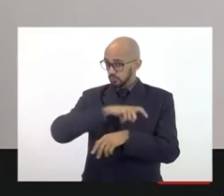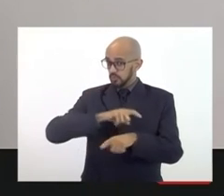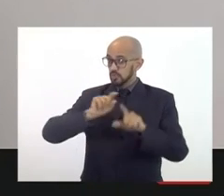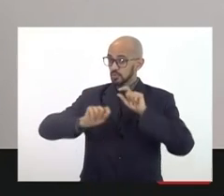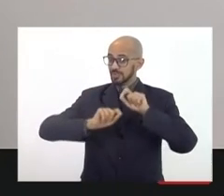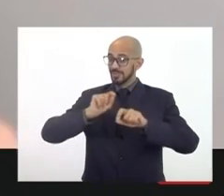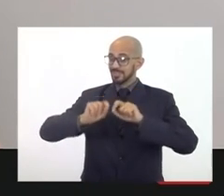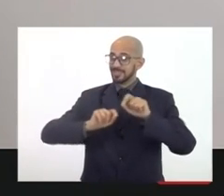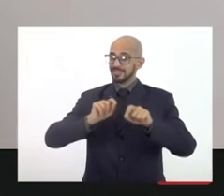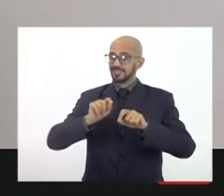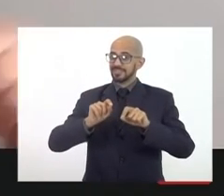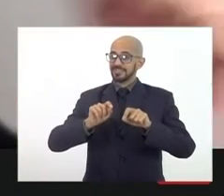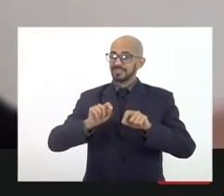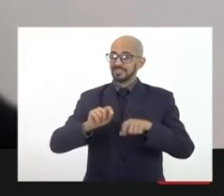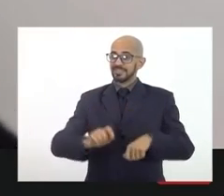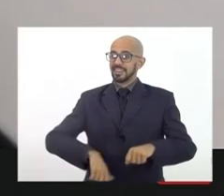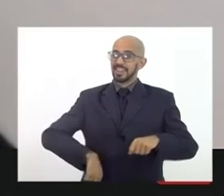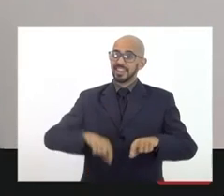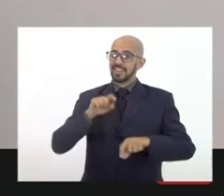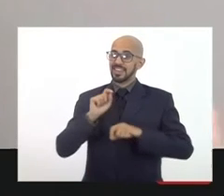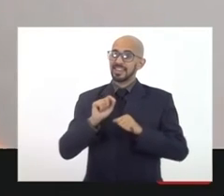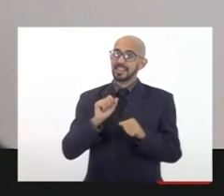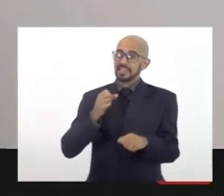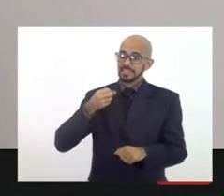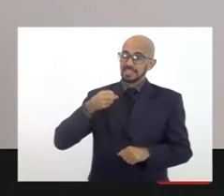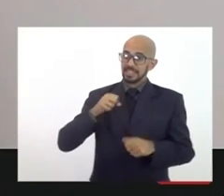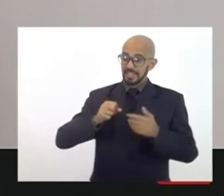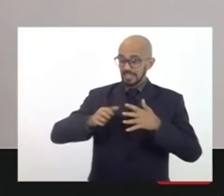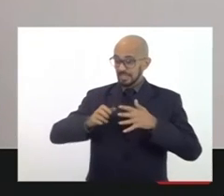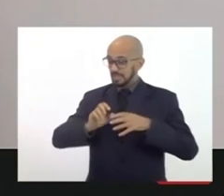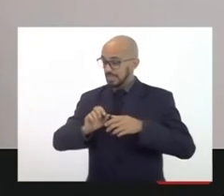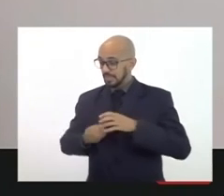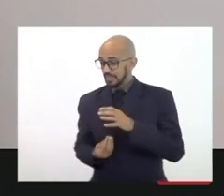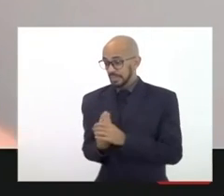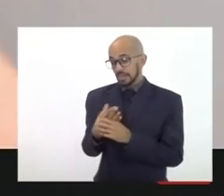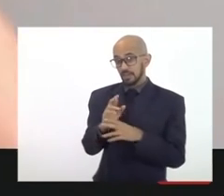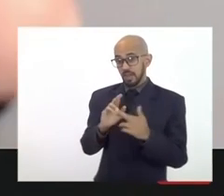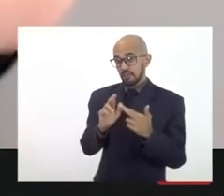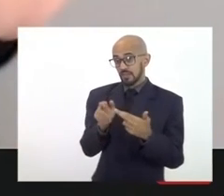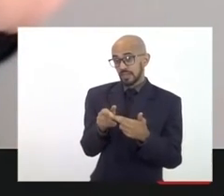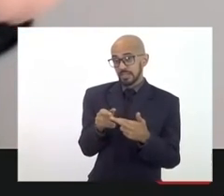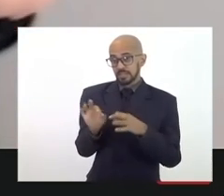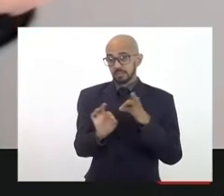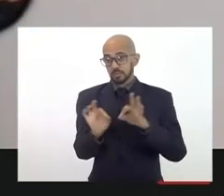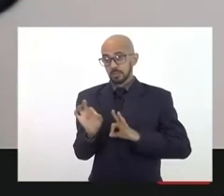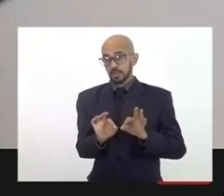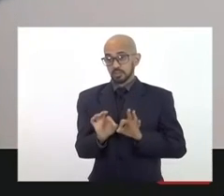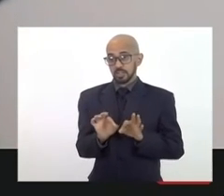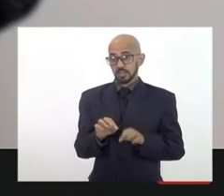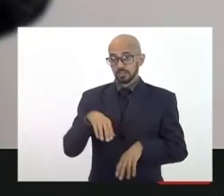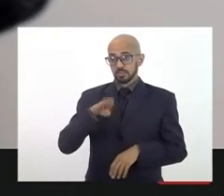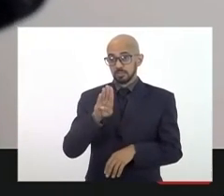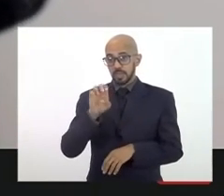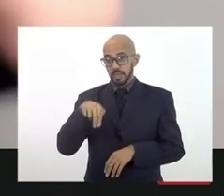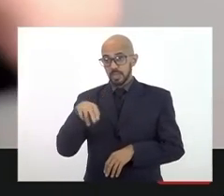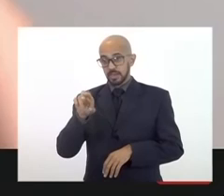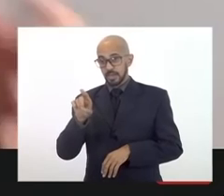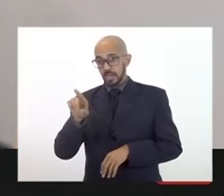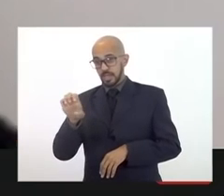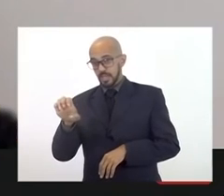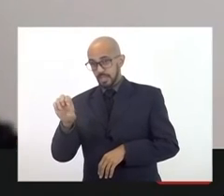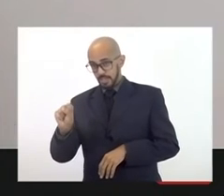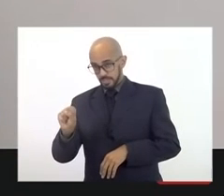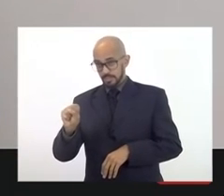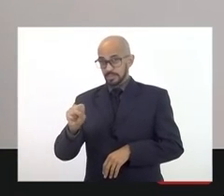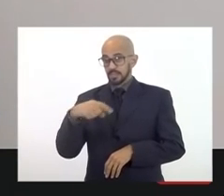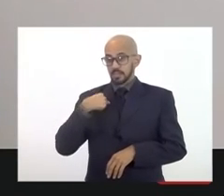sabe, ficar pegando dado, levantando, cruzando referência com projetos, com BNDES. Eu não